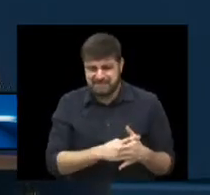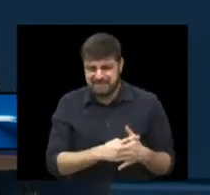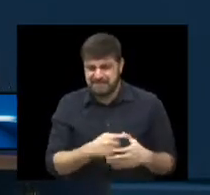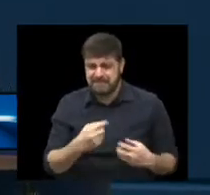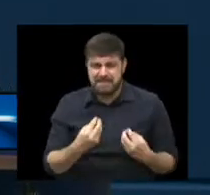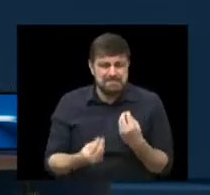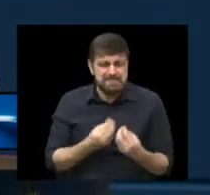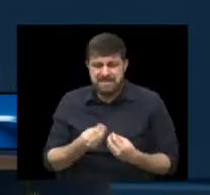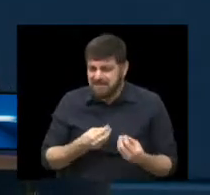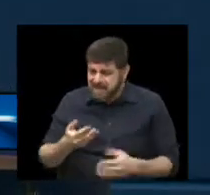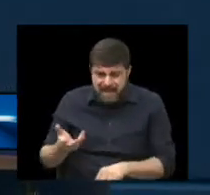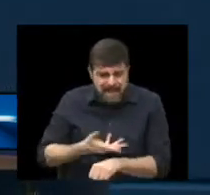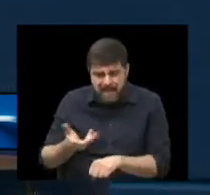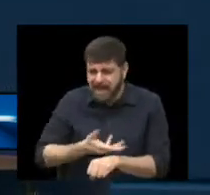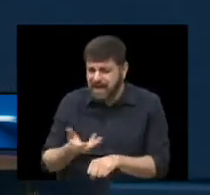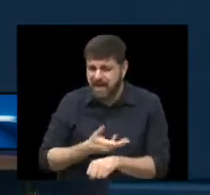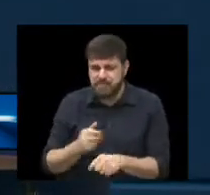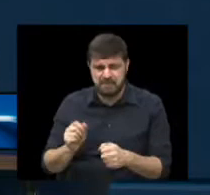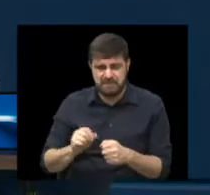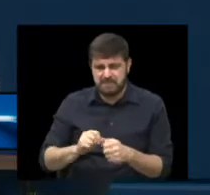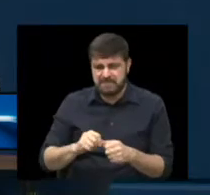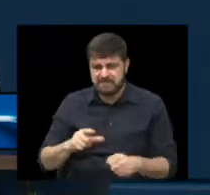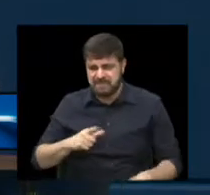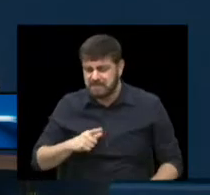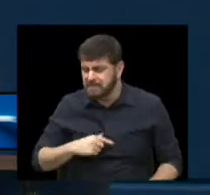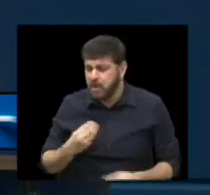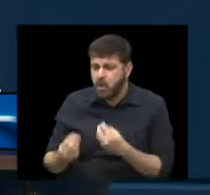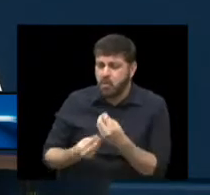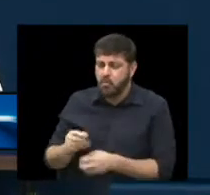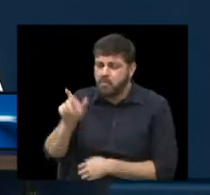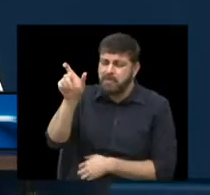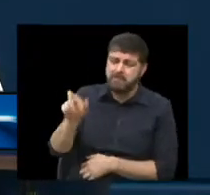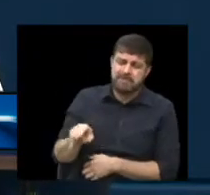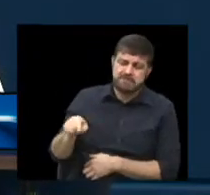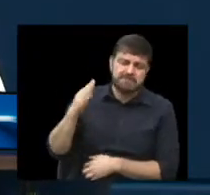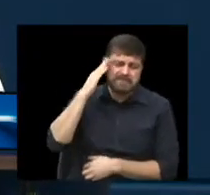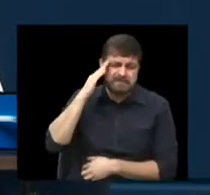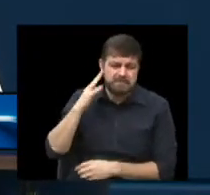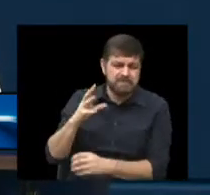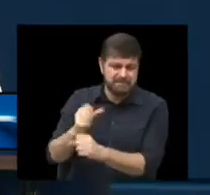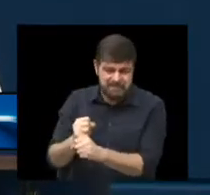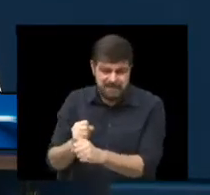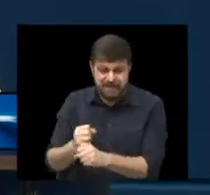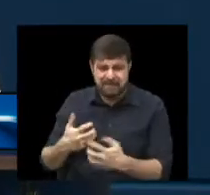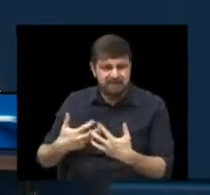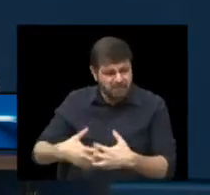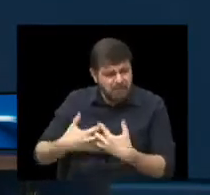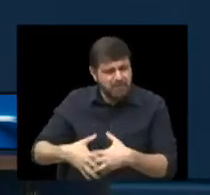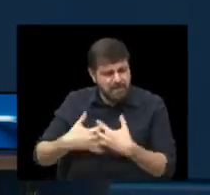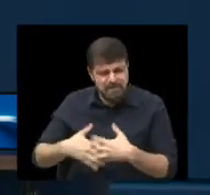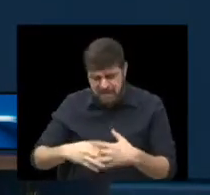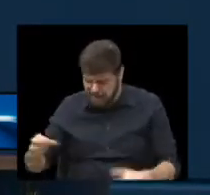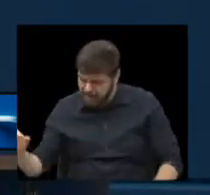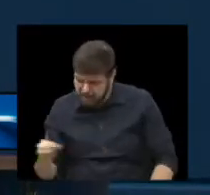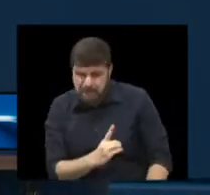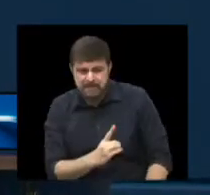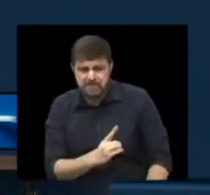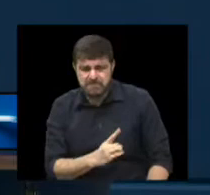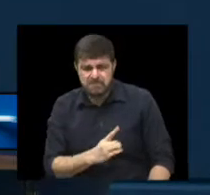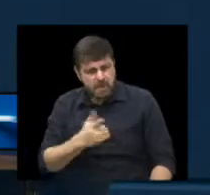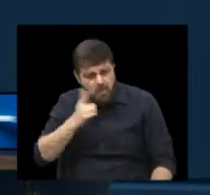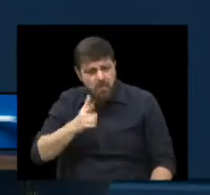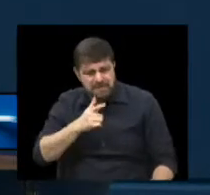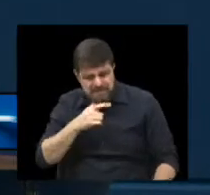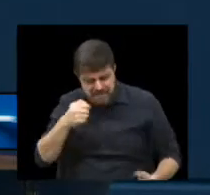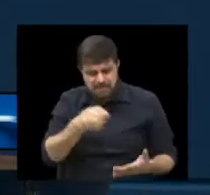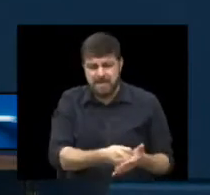ter uma celeridade, com execução judicial da dívida, de forma mais eficiente, mais célere, do que